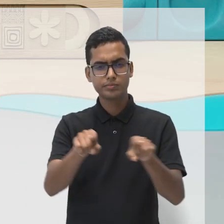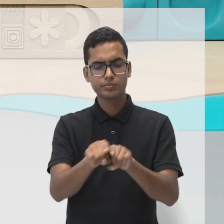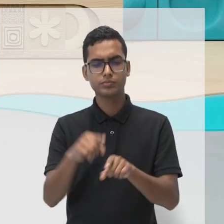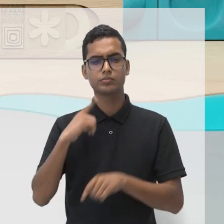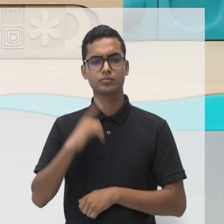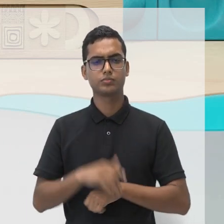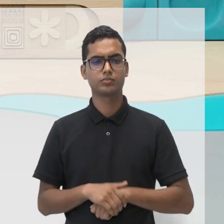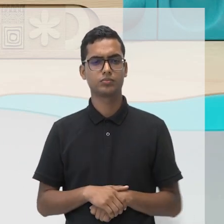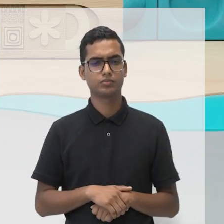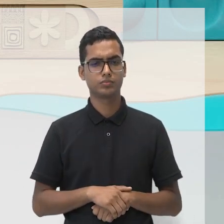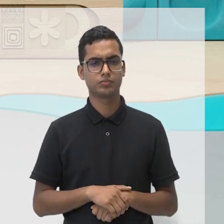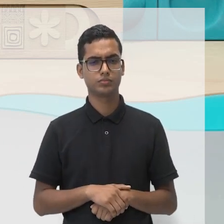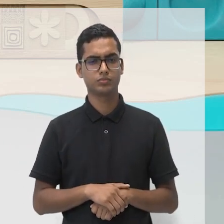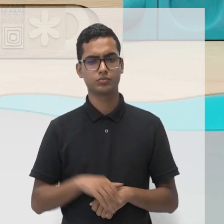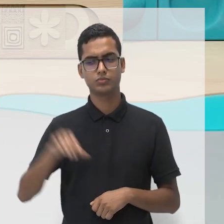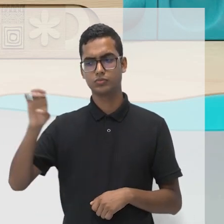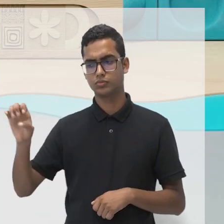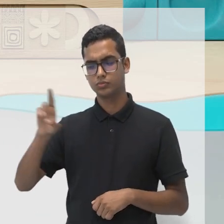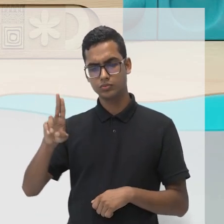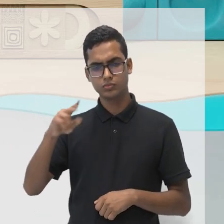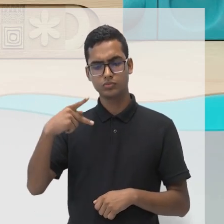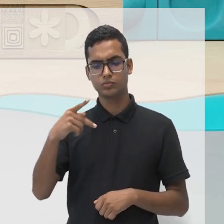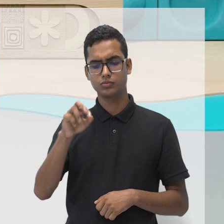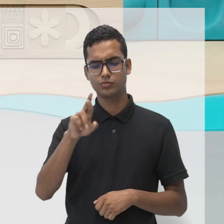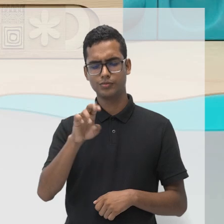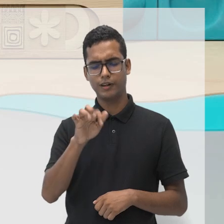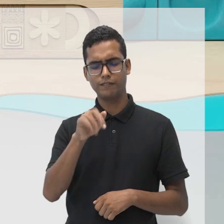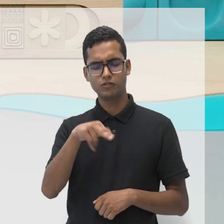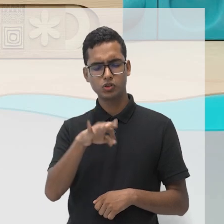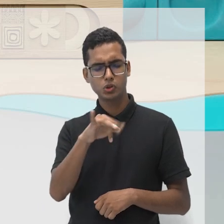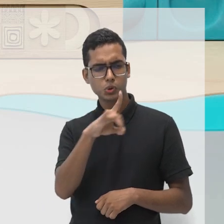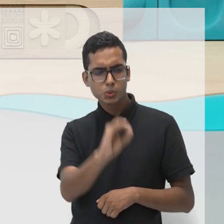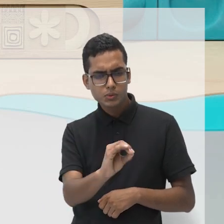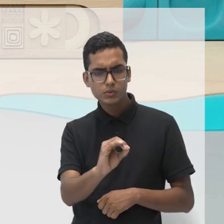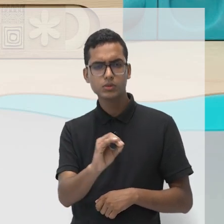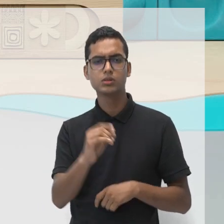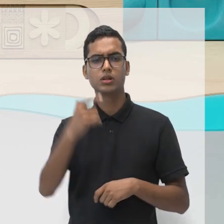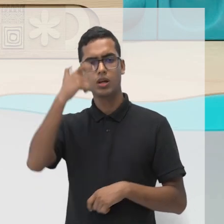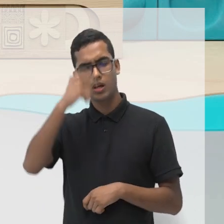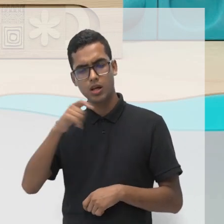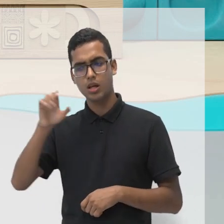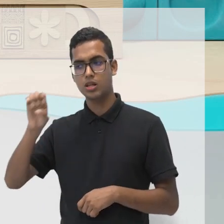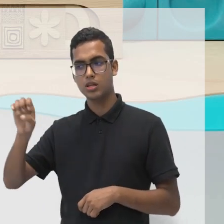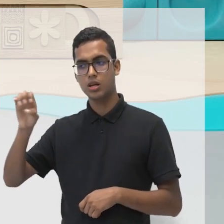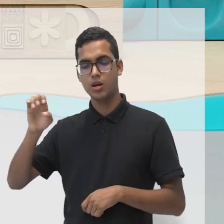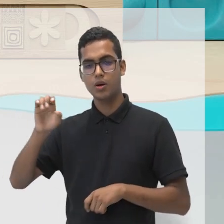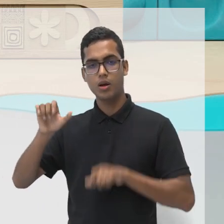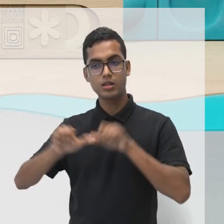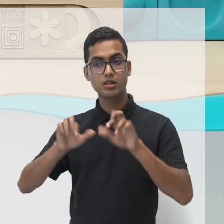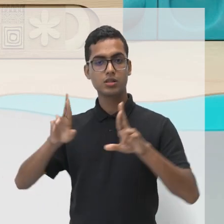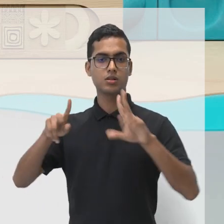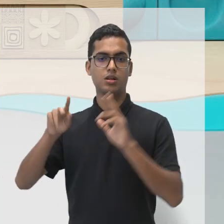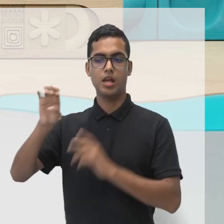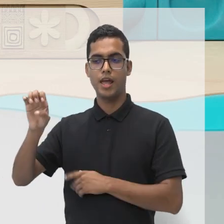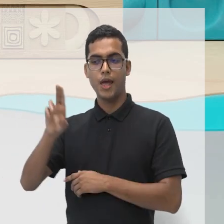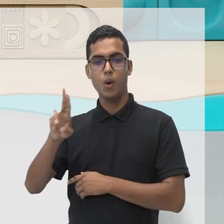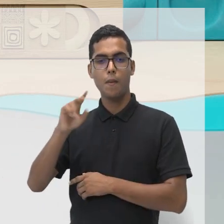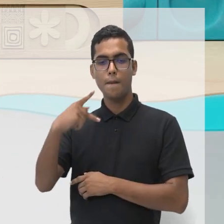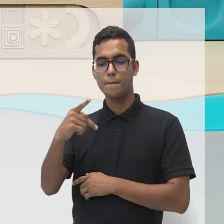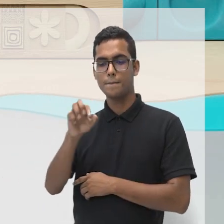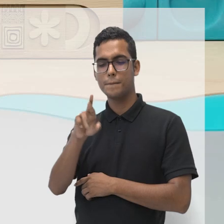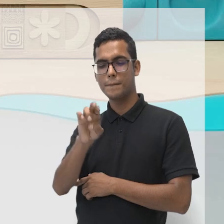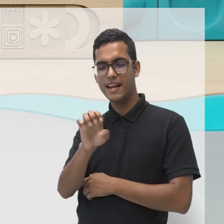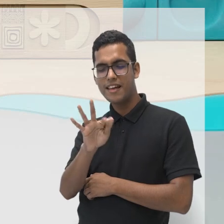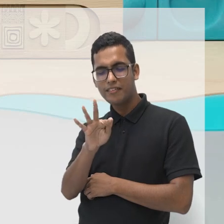não traduzo, eu prefiro assistindo TV. Não, eu prefiro assistir TV. Perceberam a diferença?